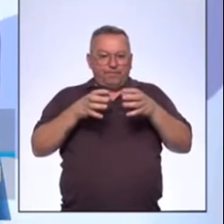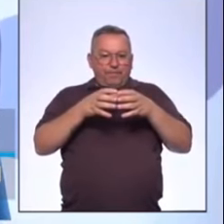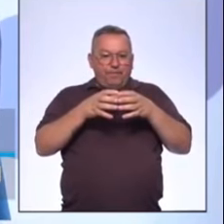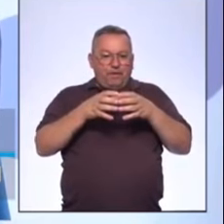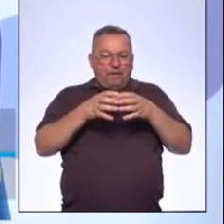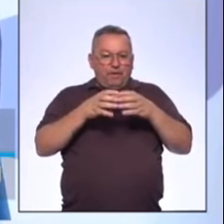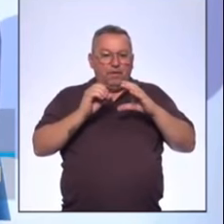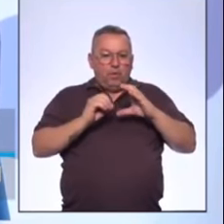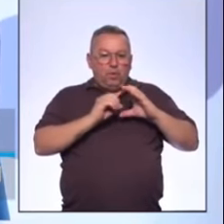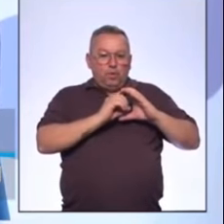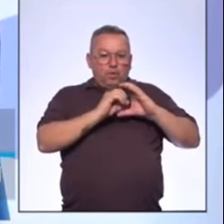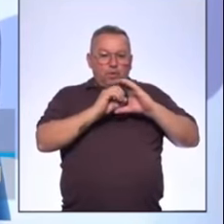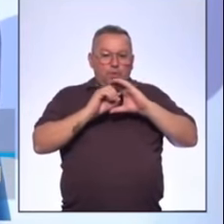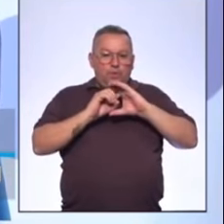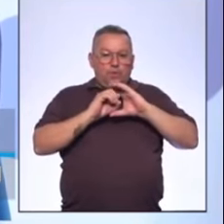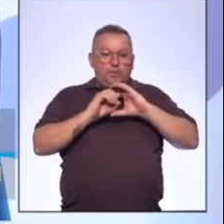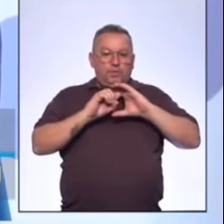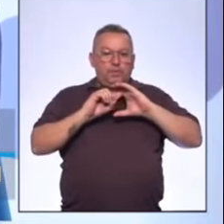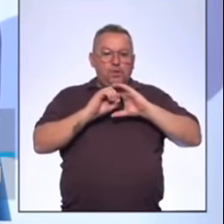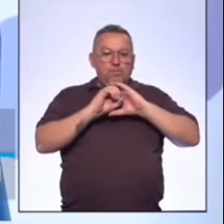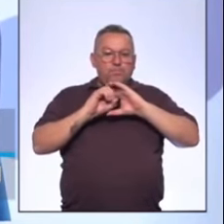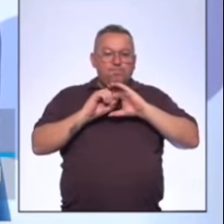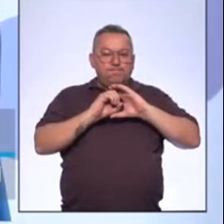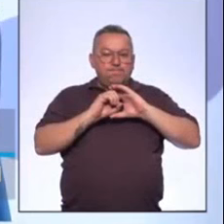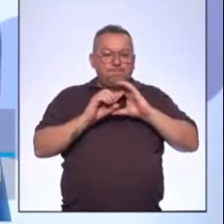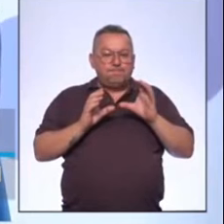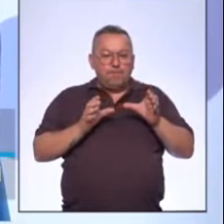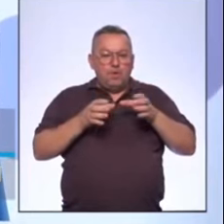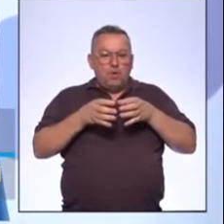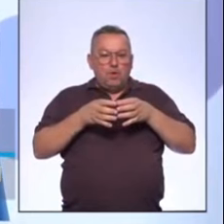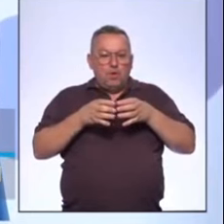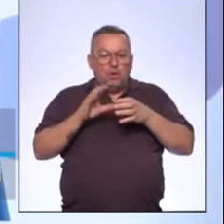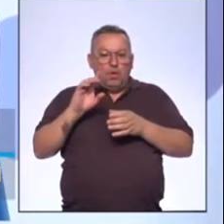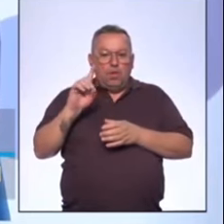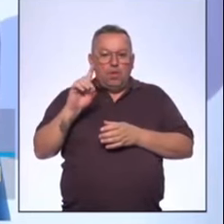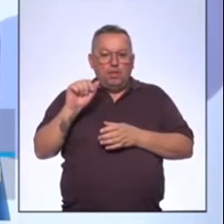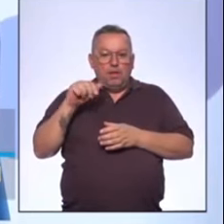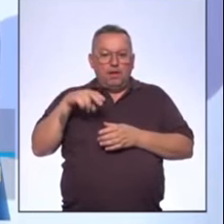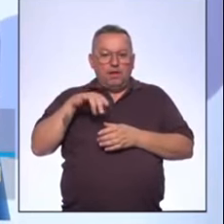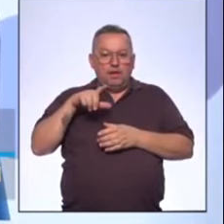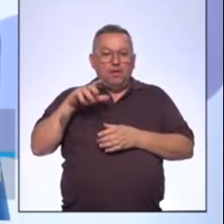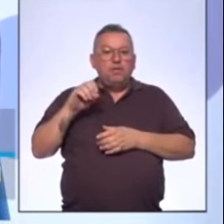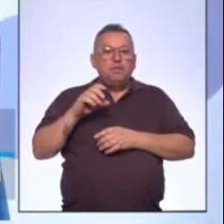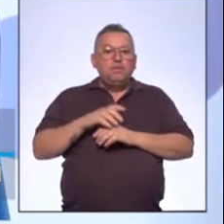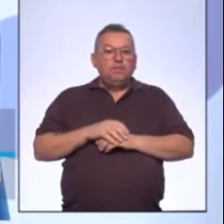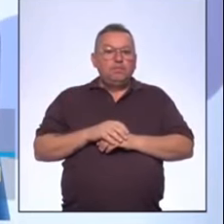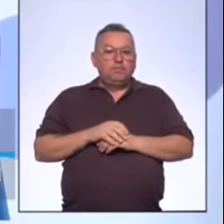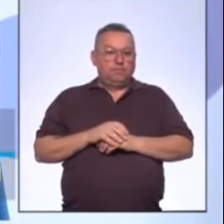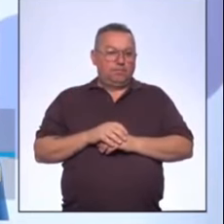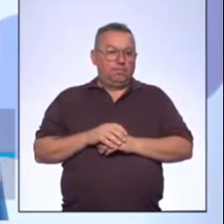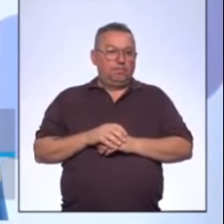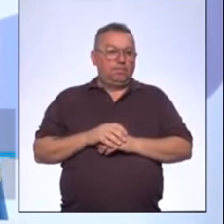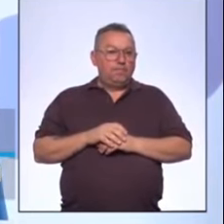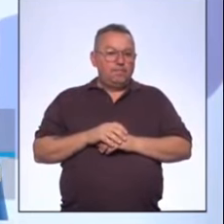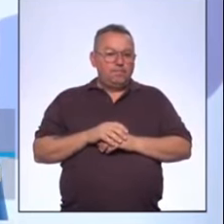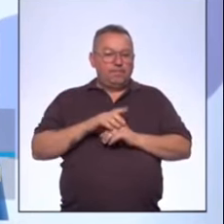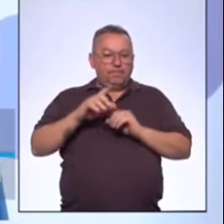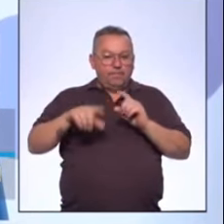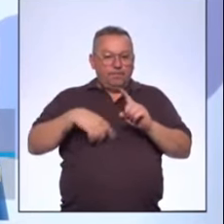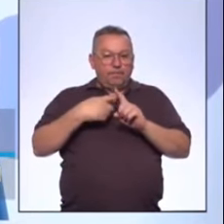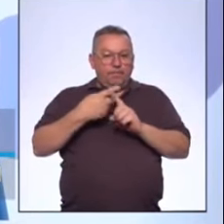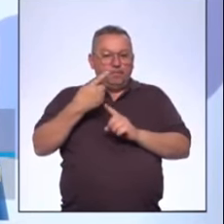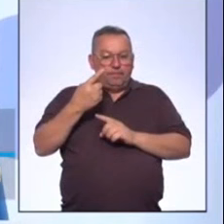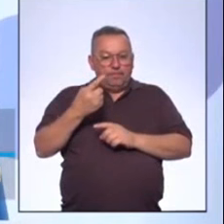células escreveu aqui? Quem aqui escreveu grupos? Danilo, muito bem. Grupo de células, tem mais um